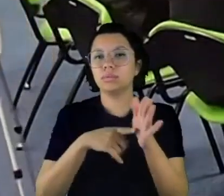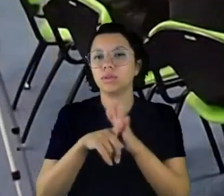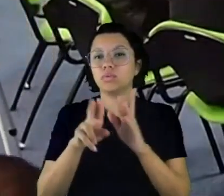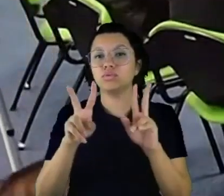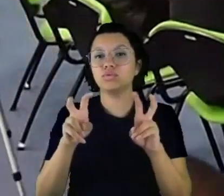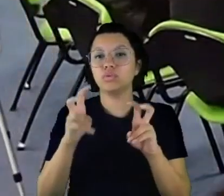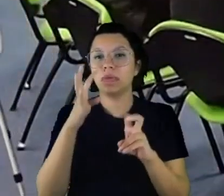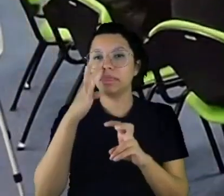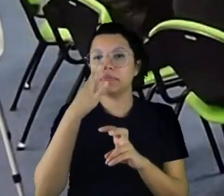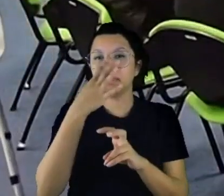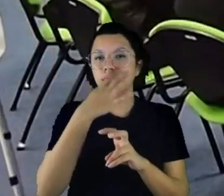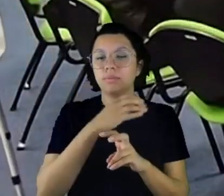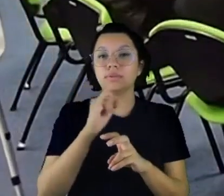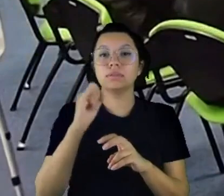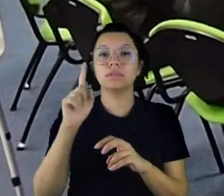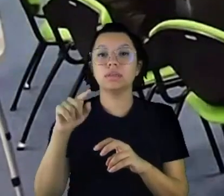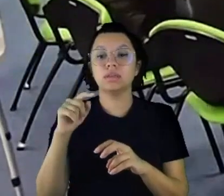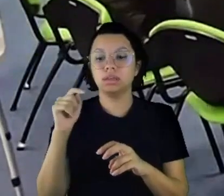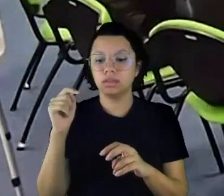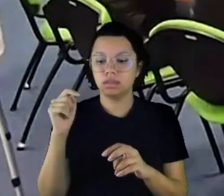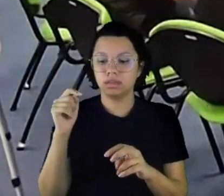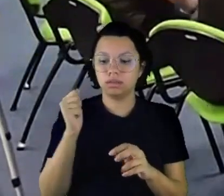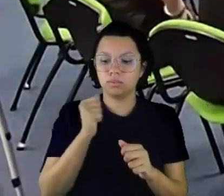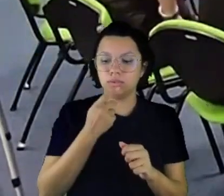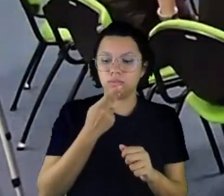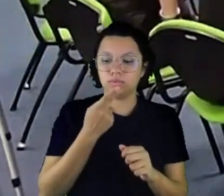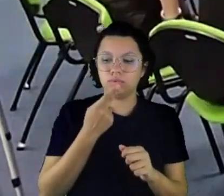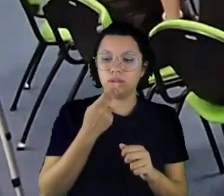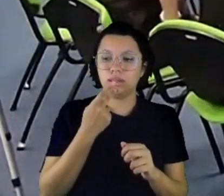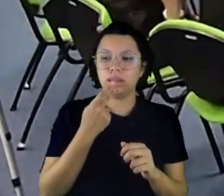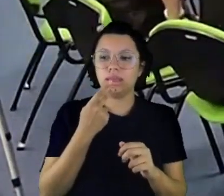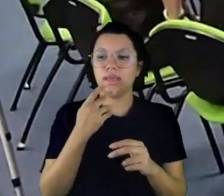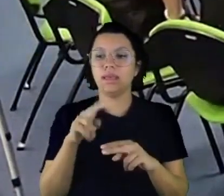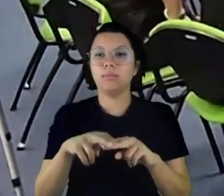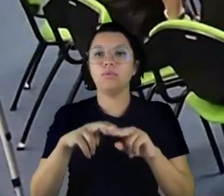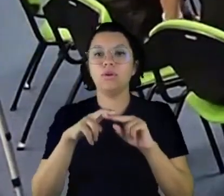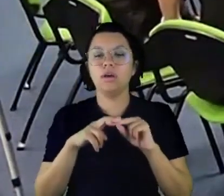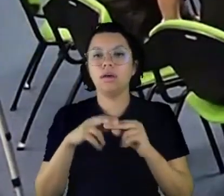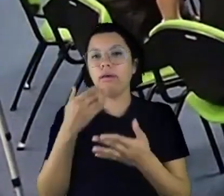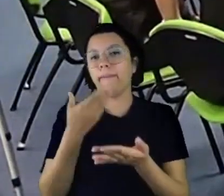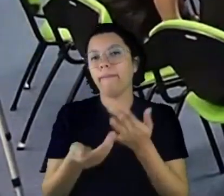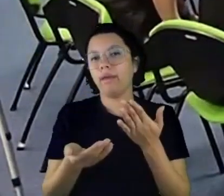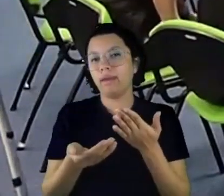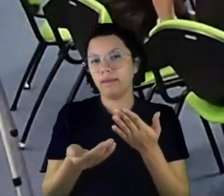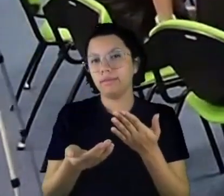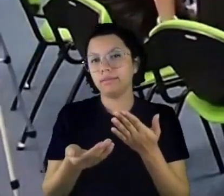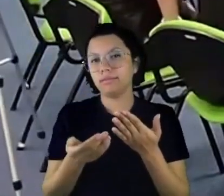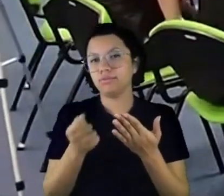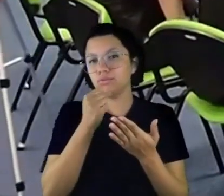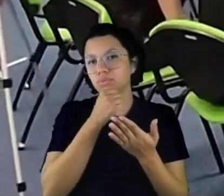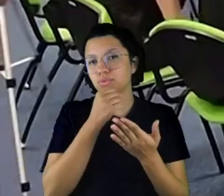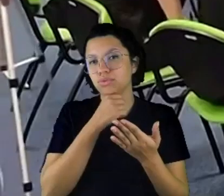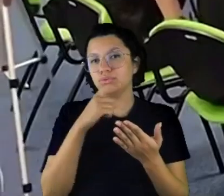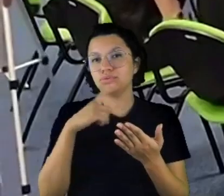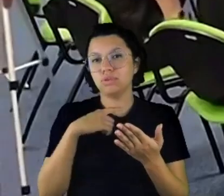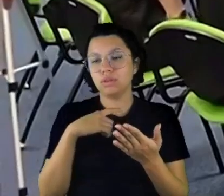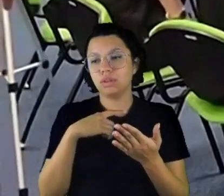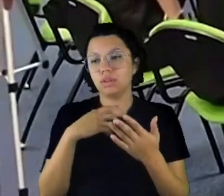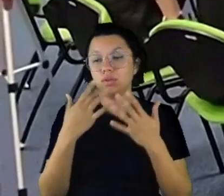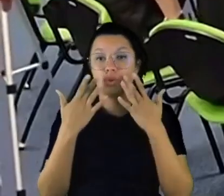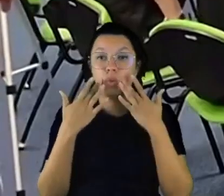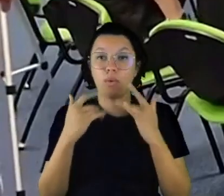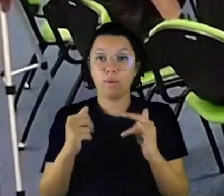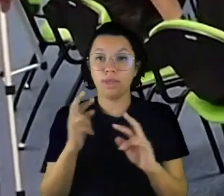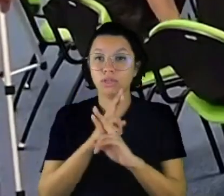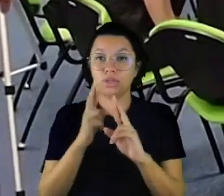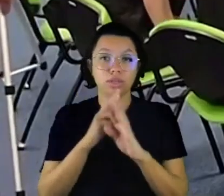Se a teimosia, podemos dizer que é em função das perdas que o idoso sofre. Normalmente em relação a toda